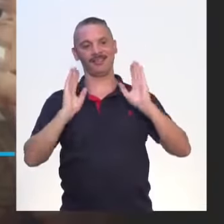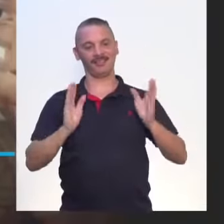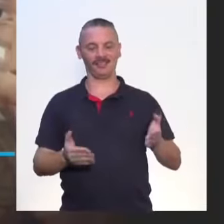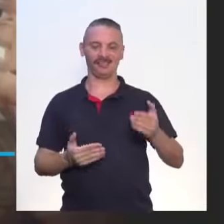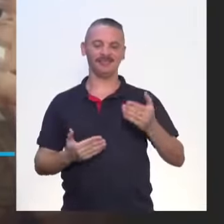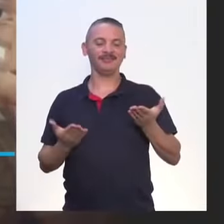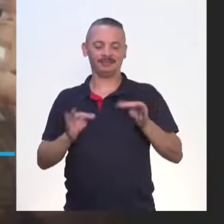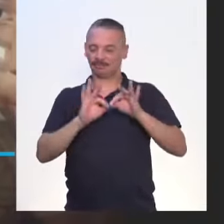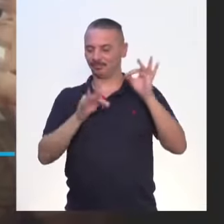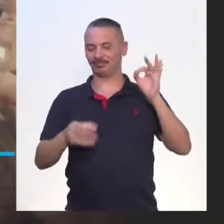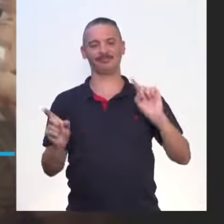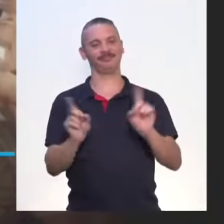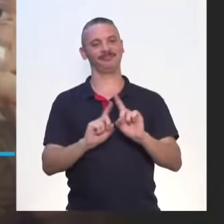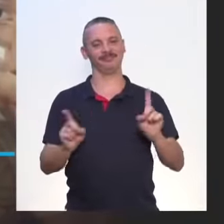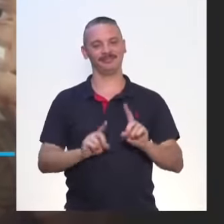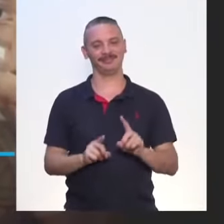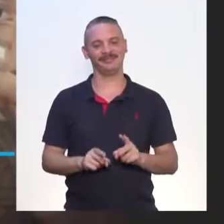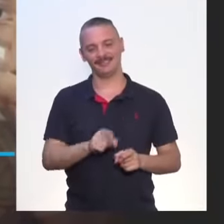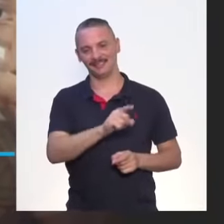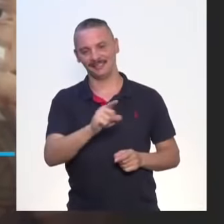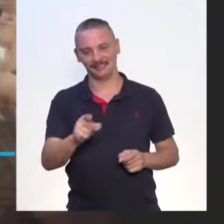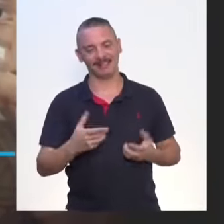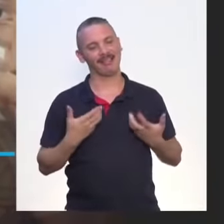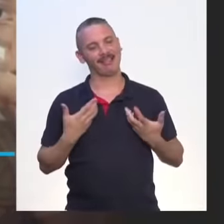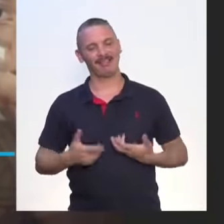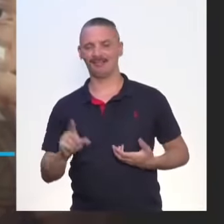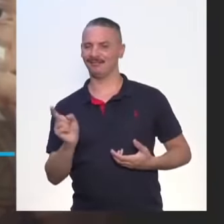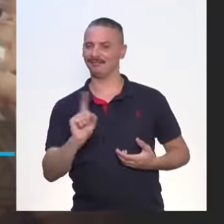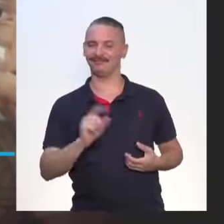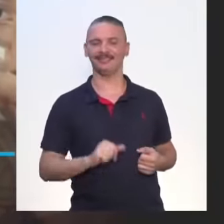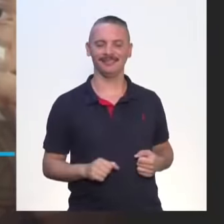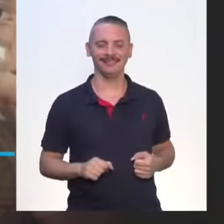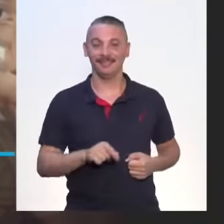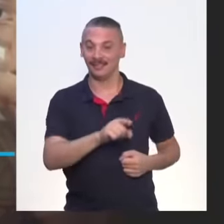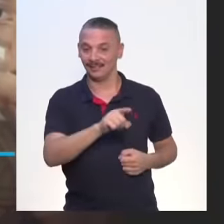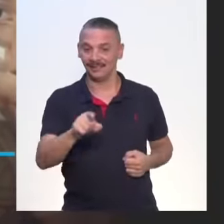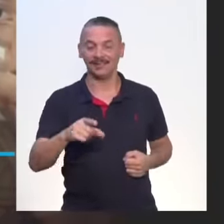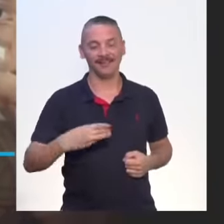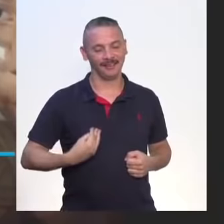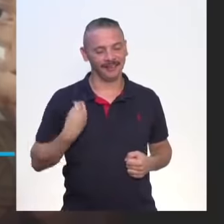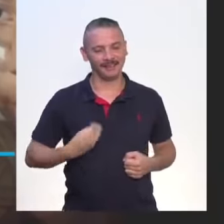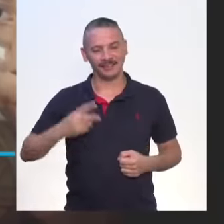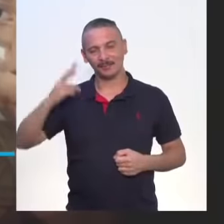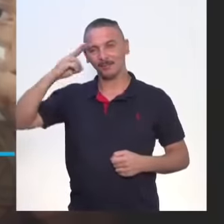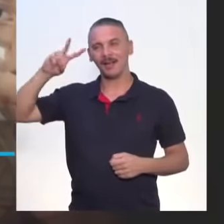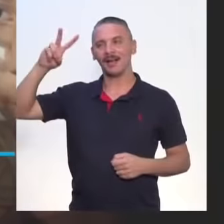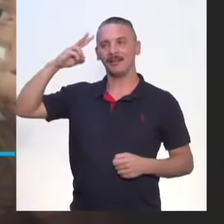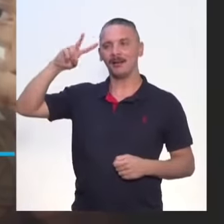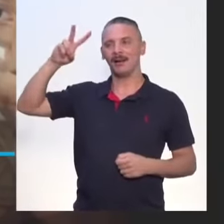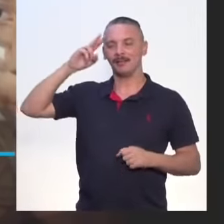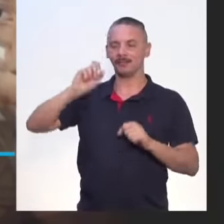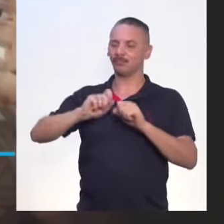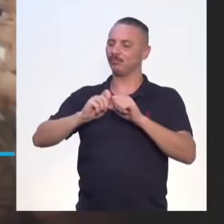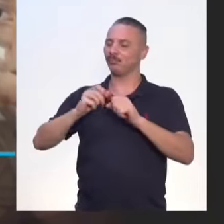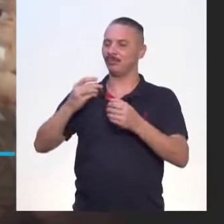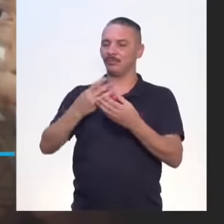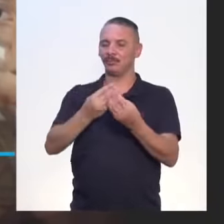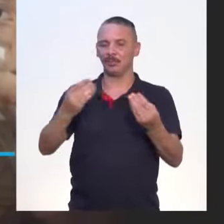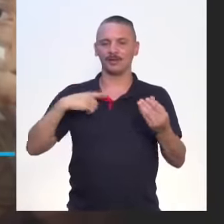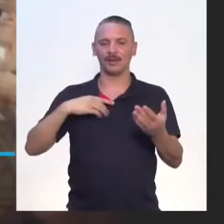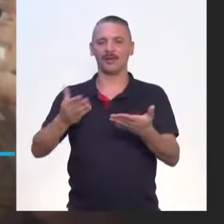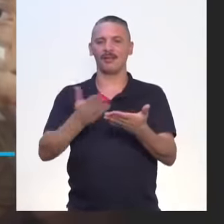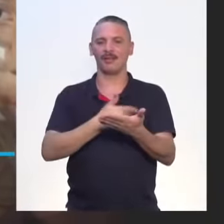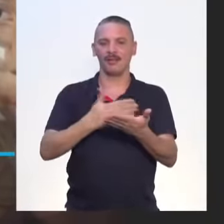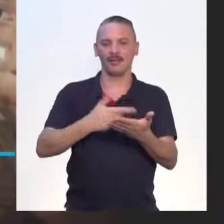Quero me alongar demais aqui para não cansar vocês, mas existem muitas histórias que vocês podem ter acesso nos livros